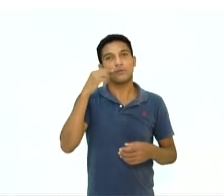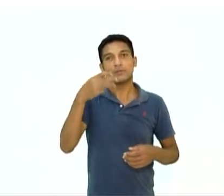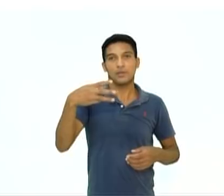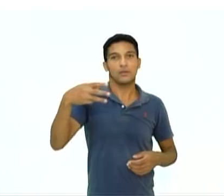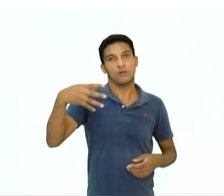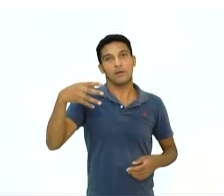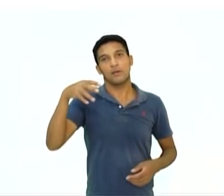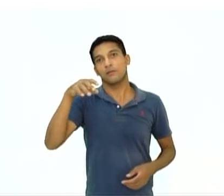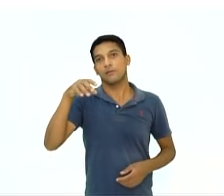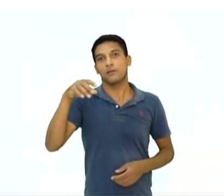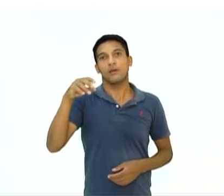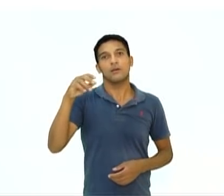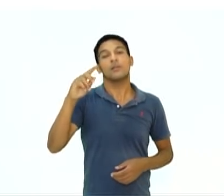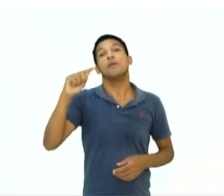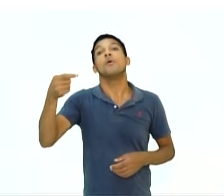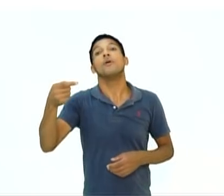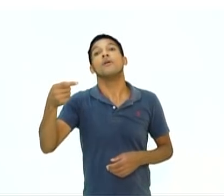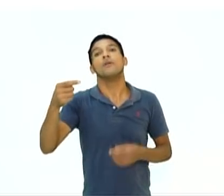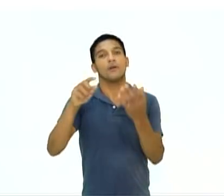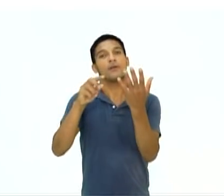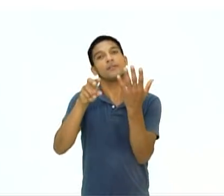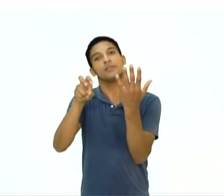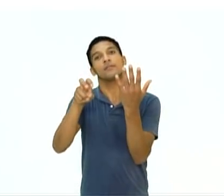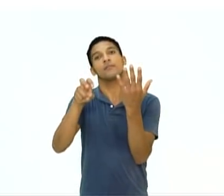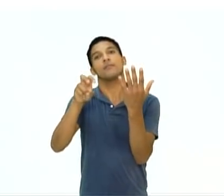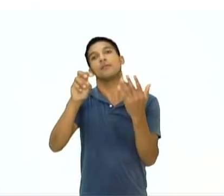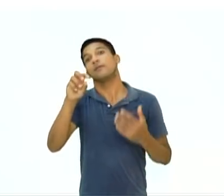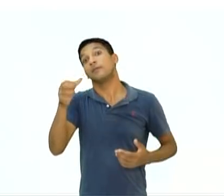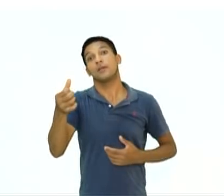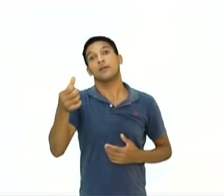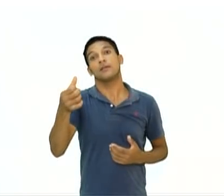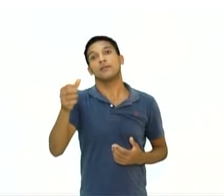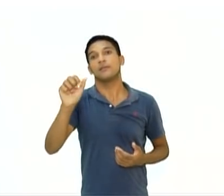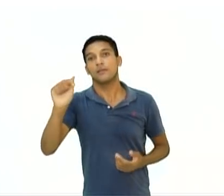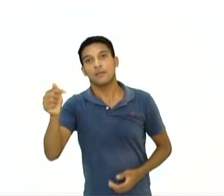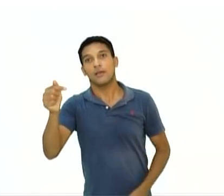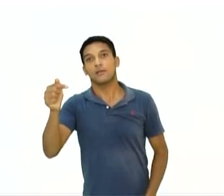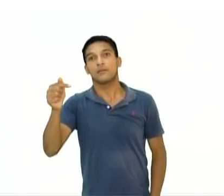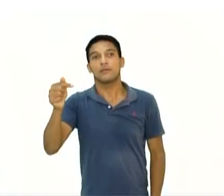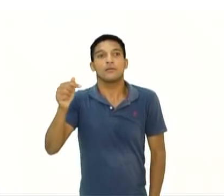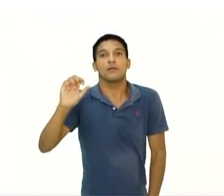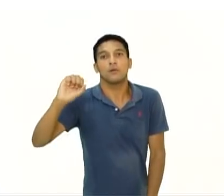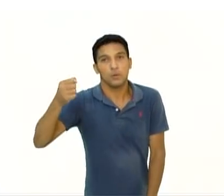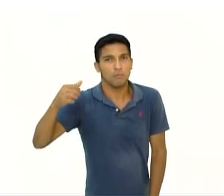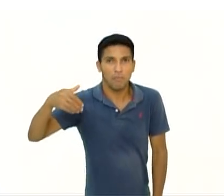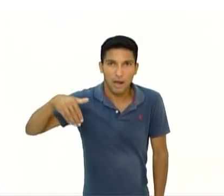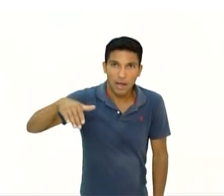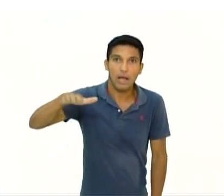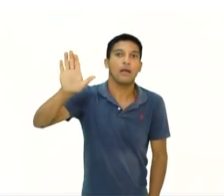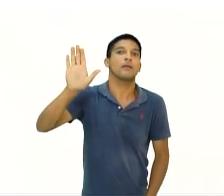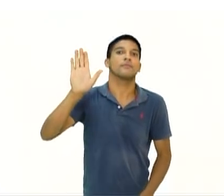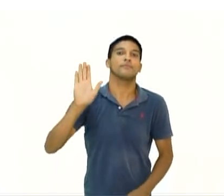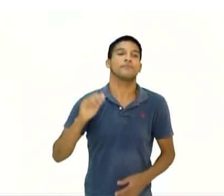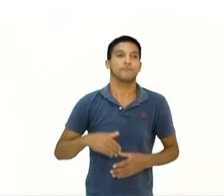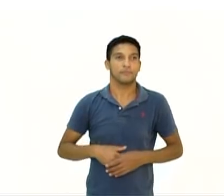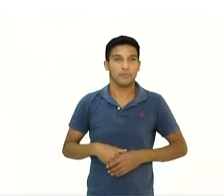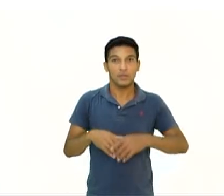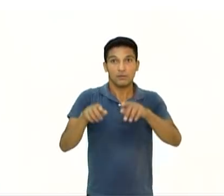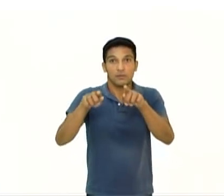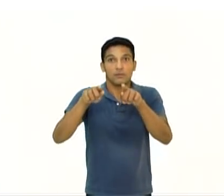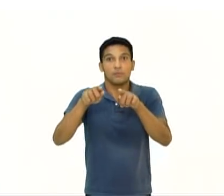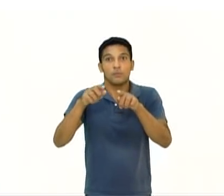eu mostro para você só um pedacinho, só o início do número, para te dar uma ideia do que você pode, de quais são os próximos, né? Ó, depois do